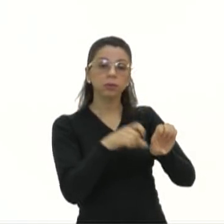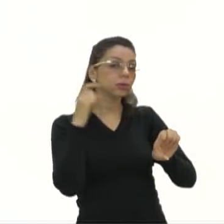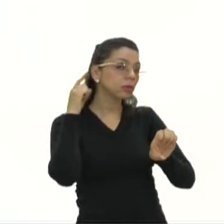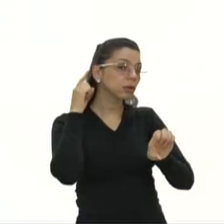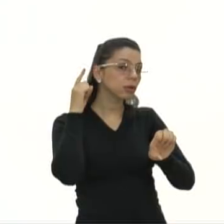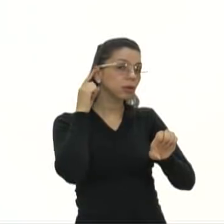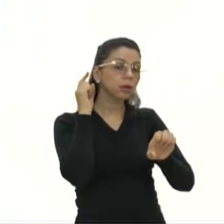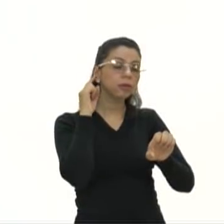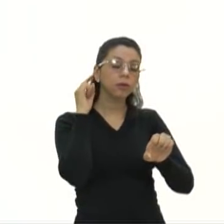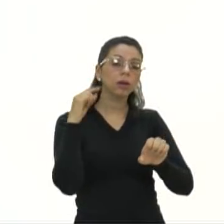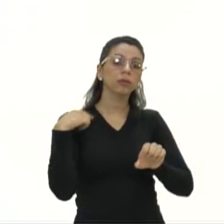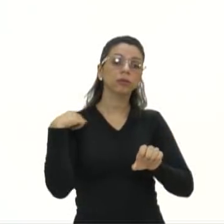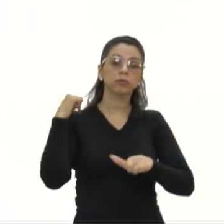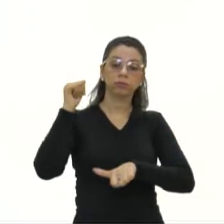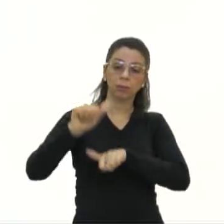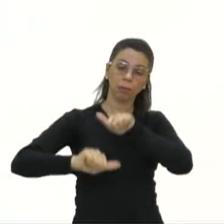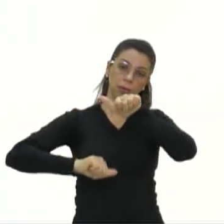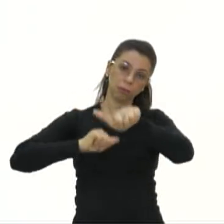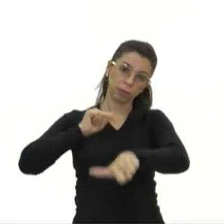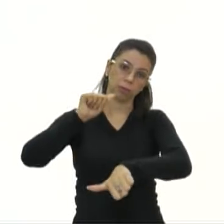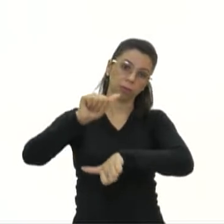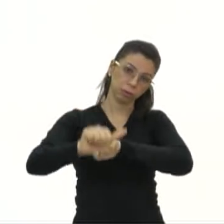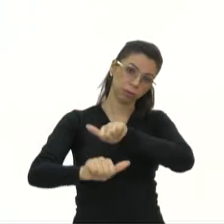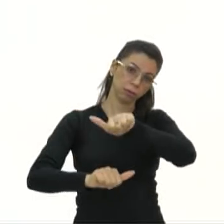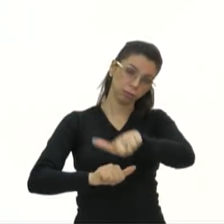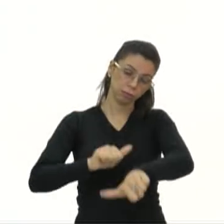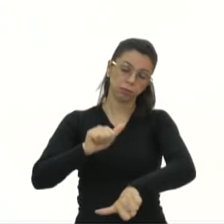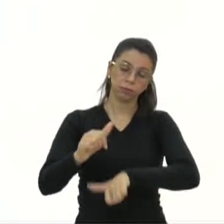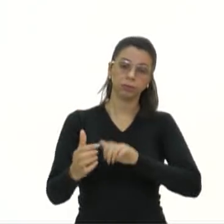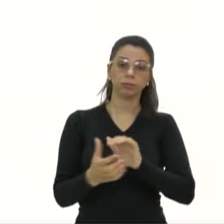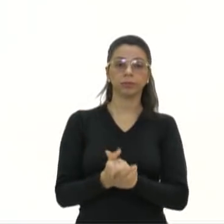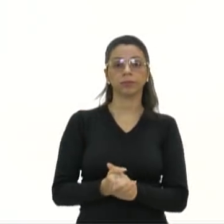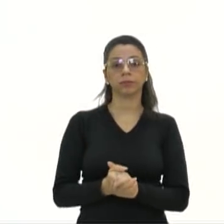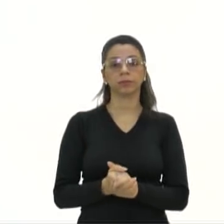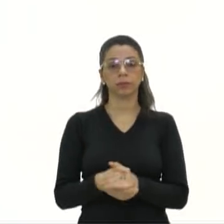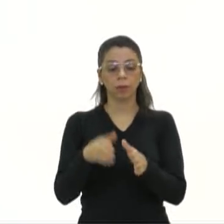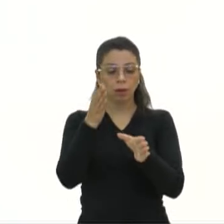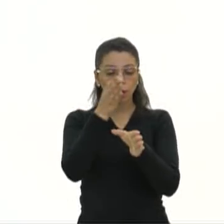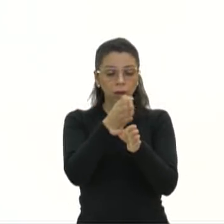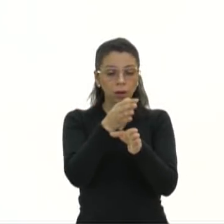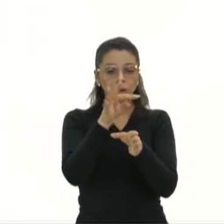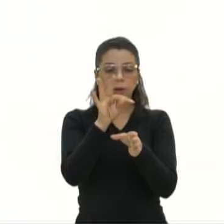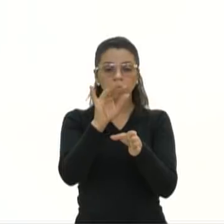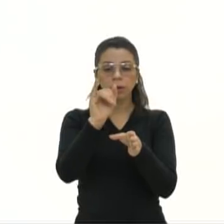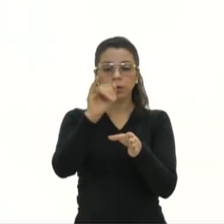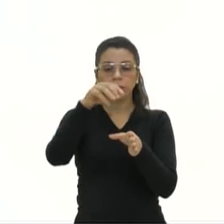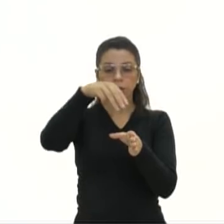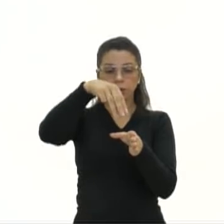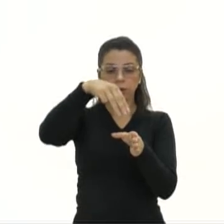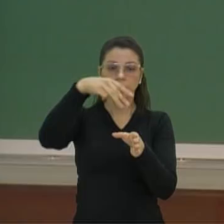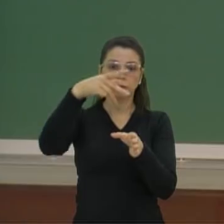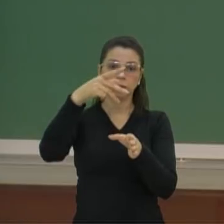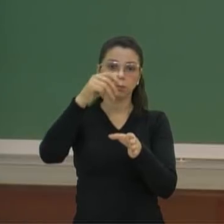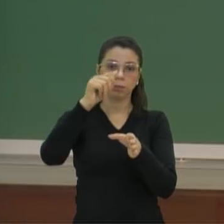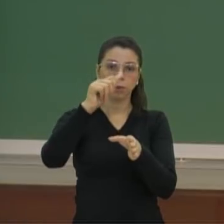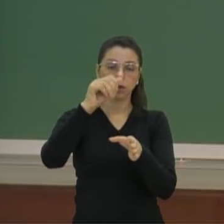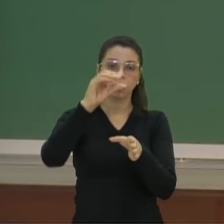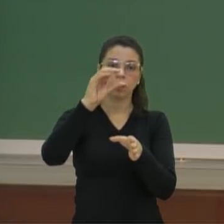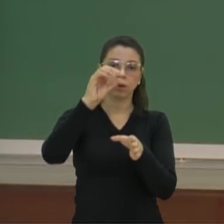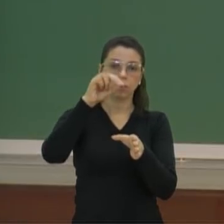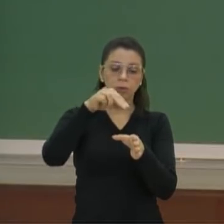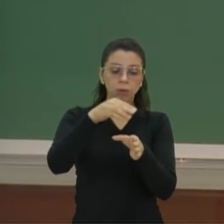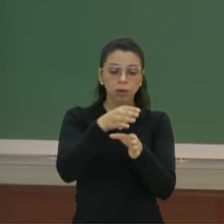vida somos expostos a muitos sons. O nosso tímpano, a película, a membrana, ela vai ficando mais espessa,